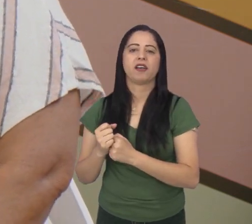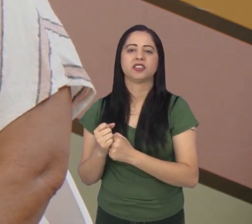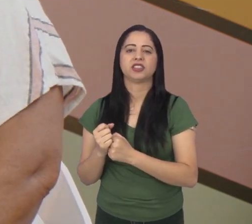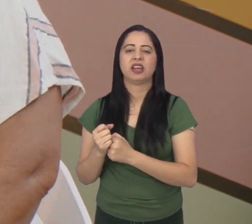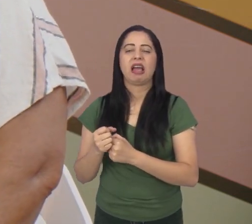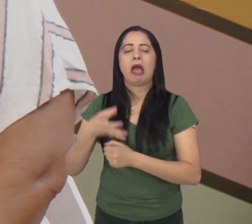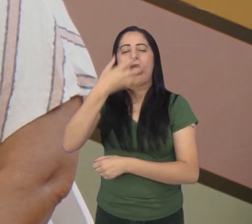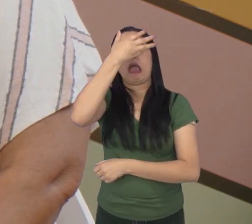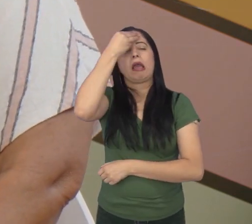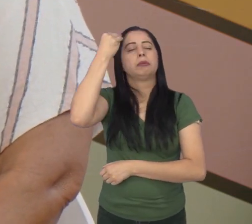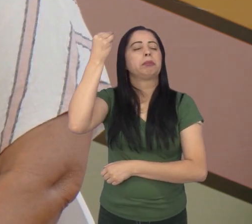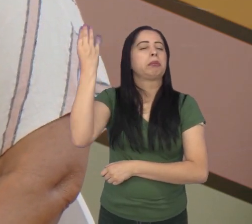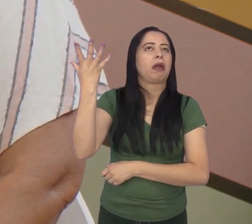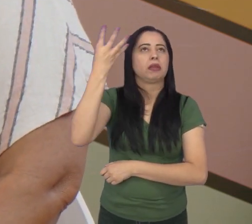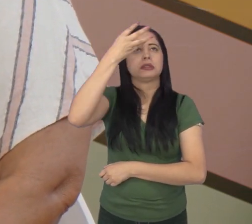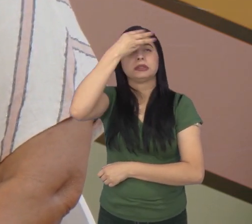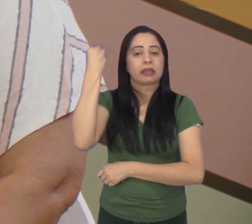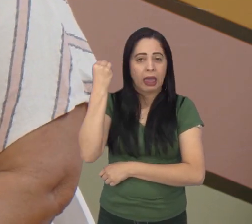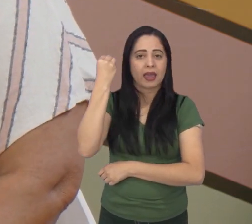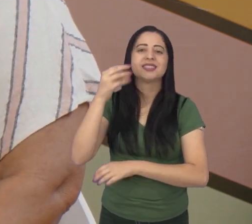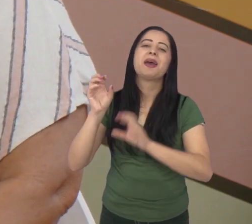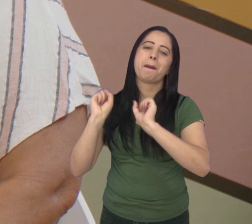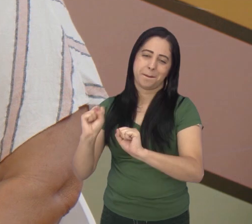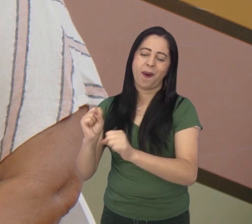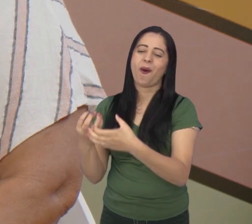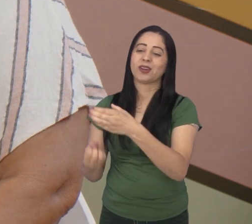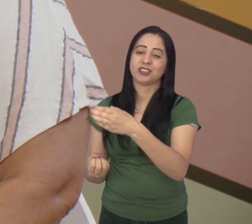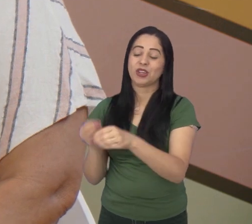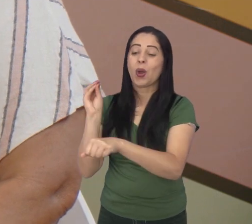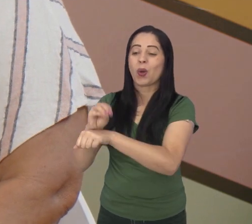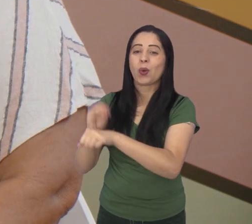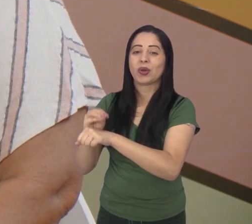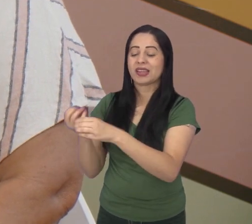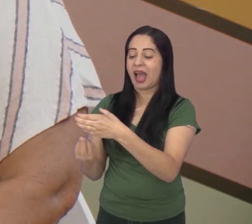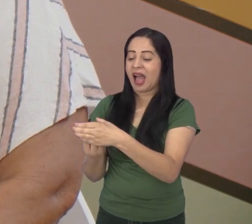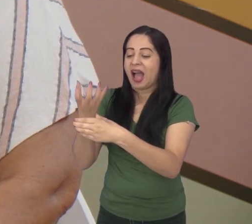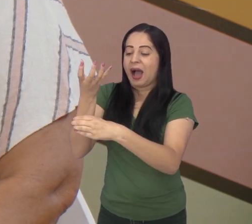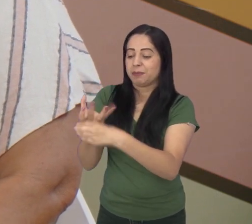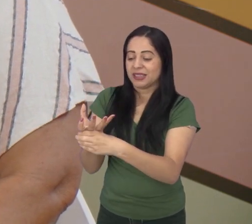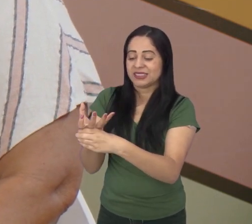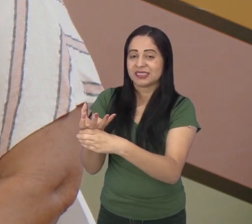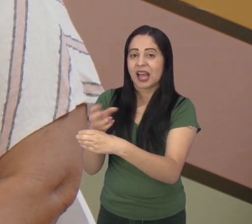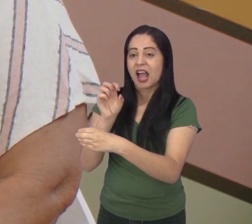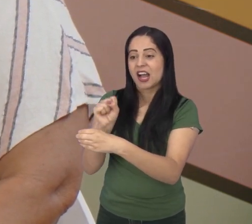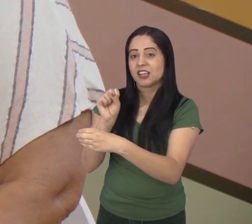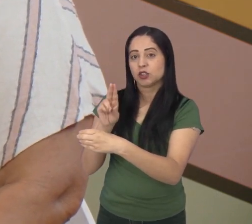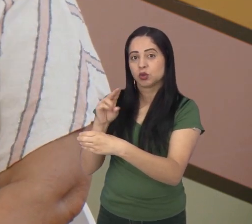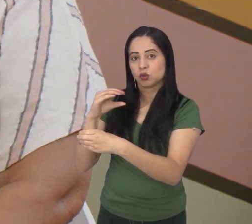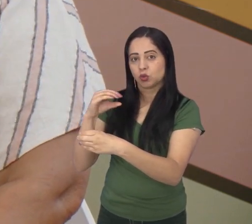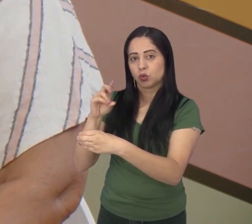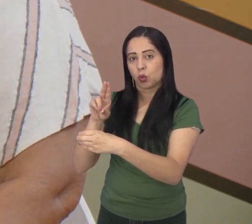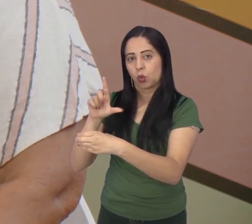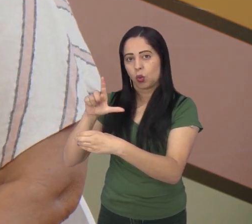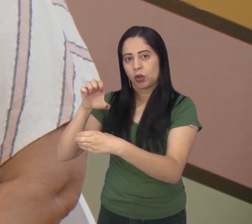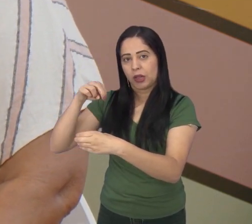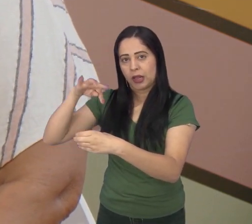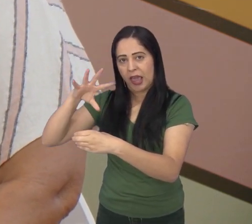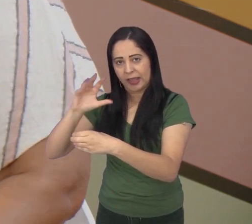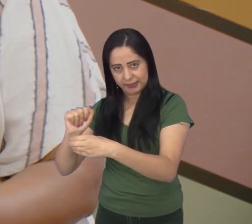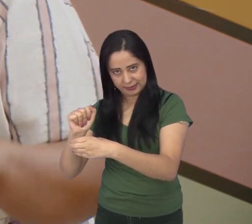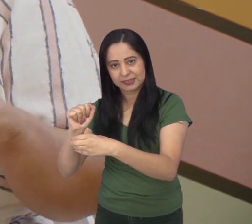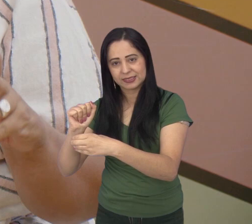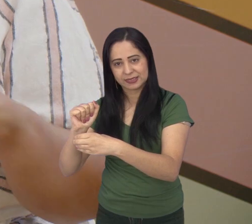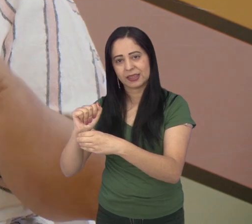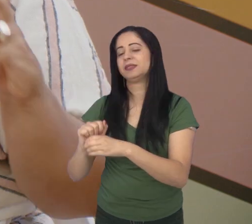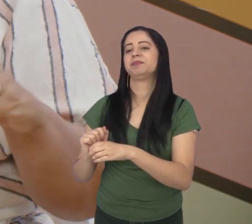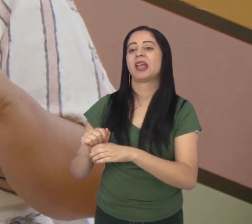mais desligadas, então elas podem ter uma boa saída. Falo também as pessoas que estão começando a cuidar de planta,